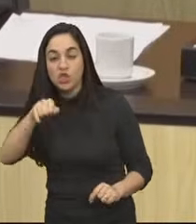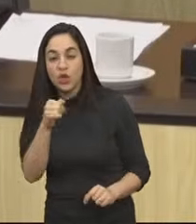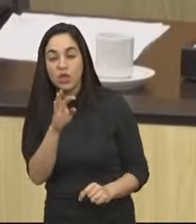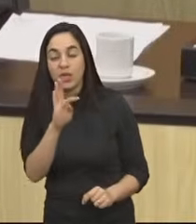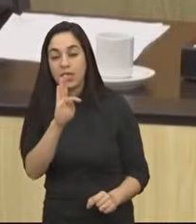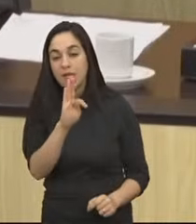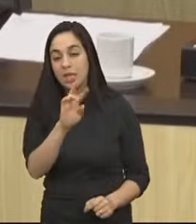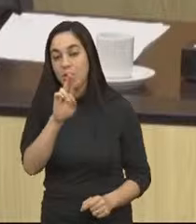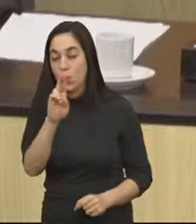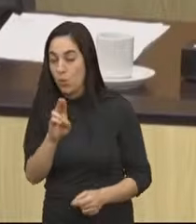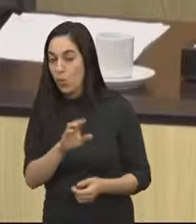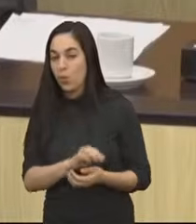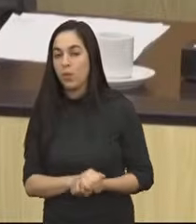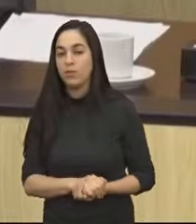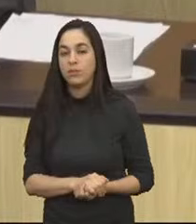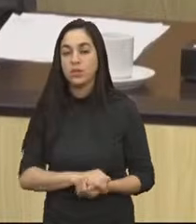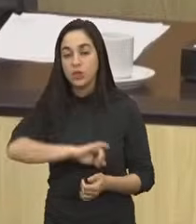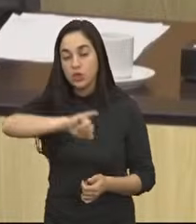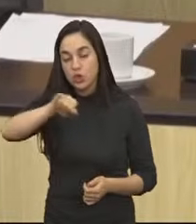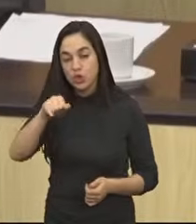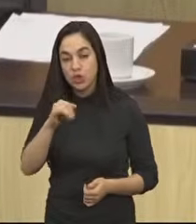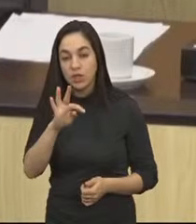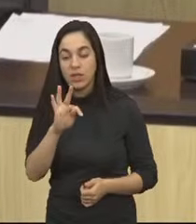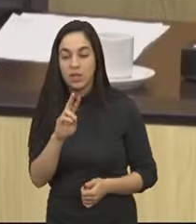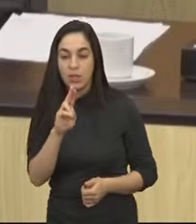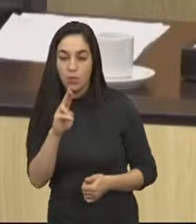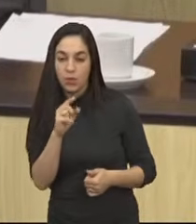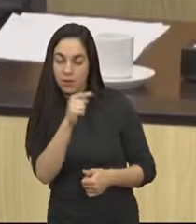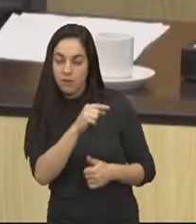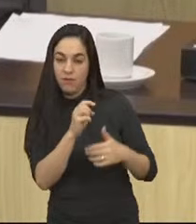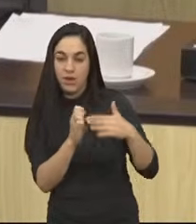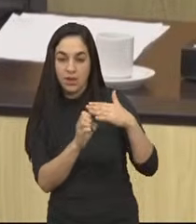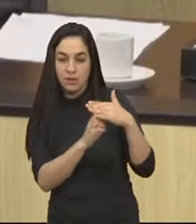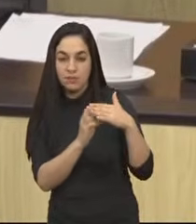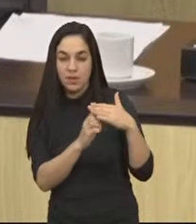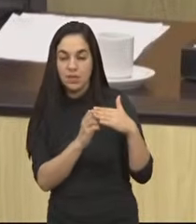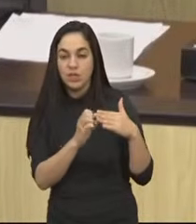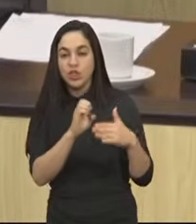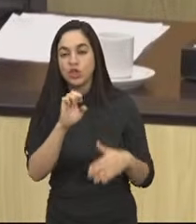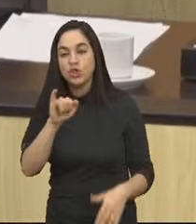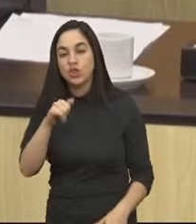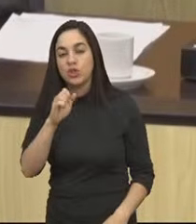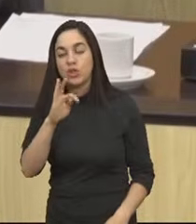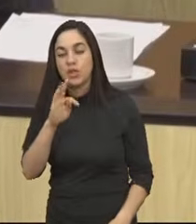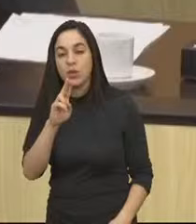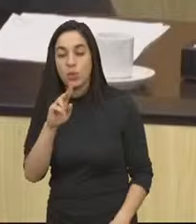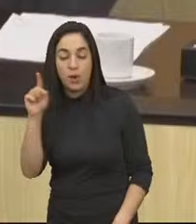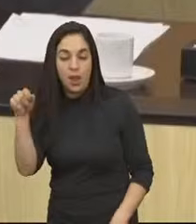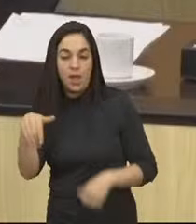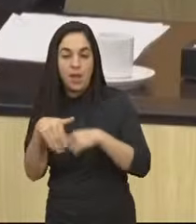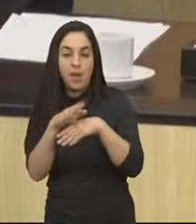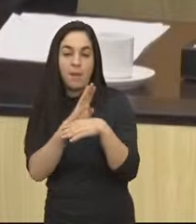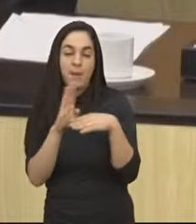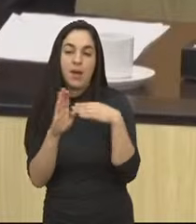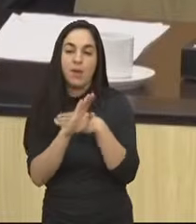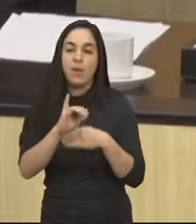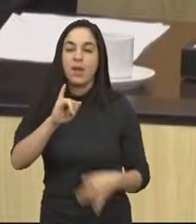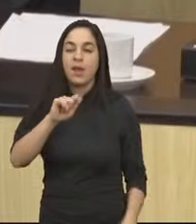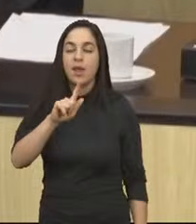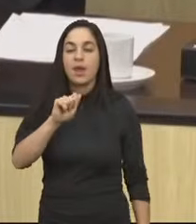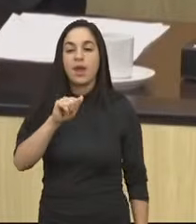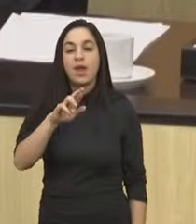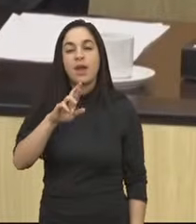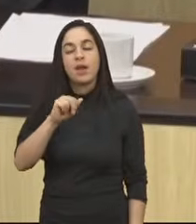Jacareí Transporte Urbano, que faz essa linha 27. A gente tem uma comunidade no Igarapés lá que tem essa dificuldade, porque o ponto